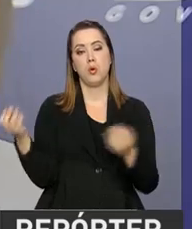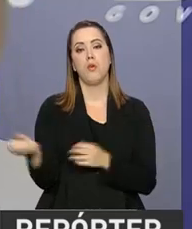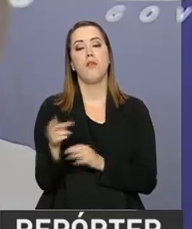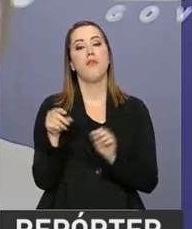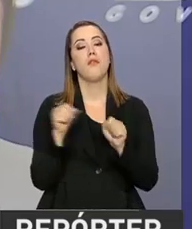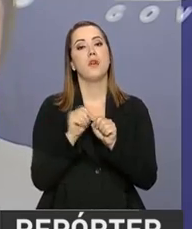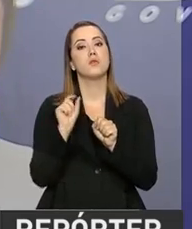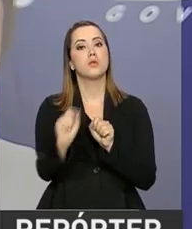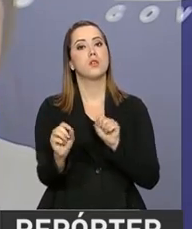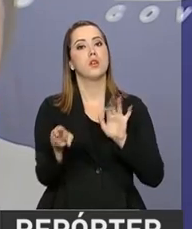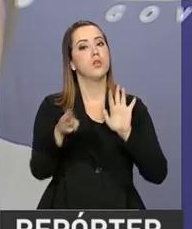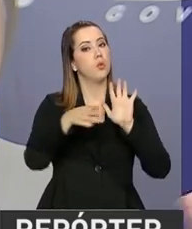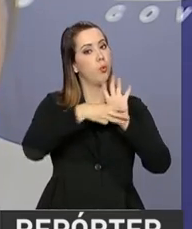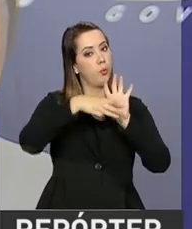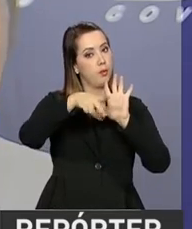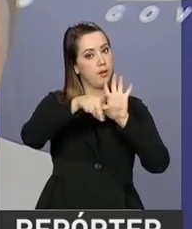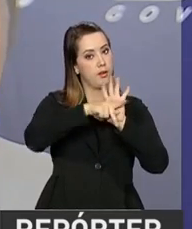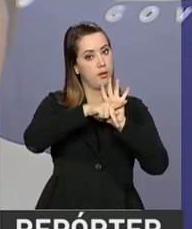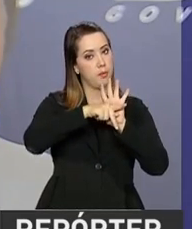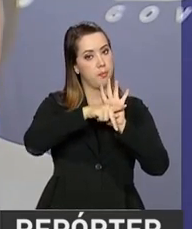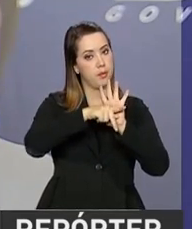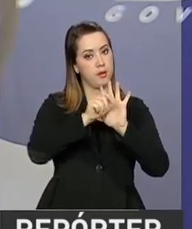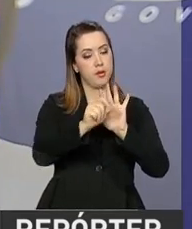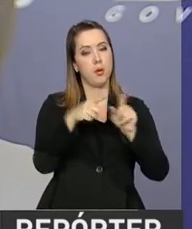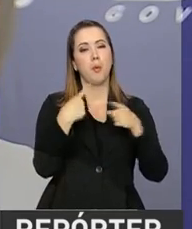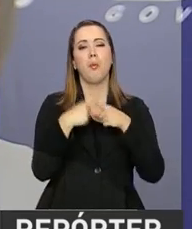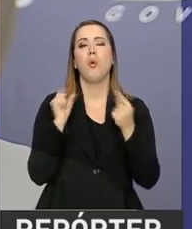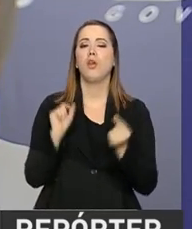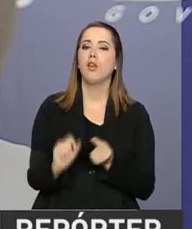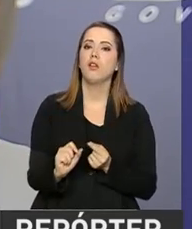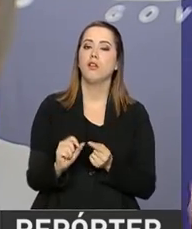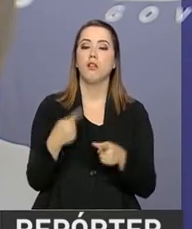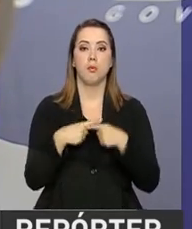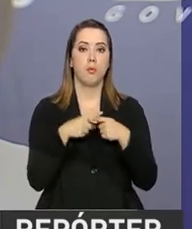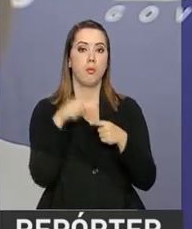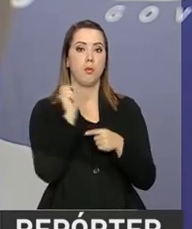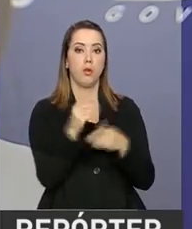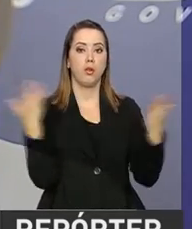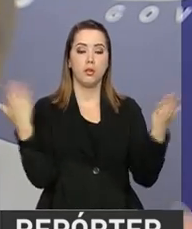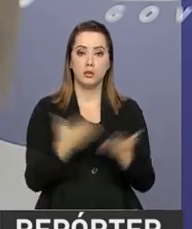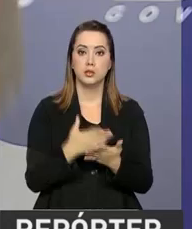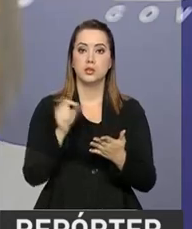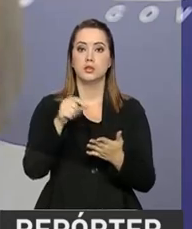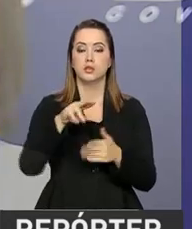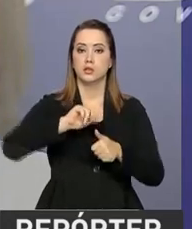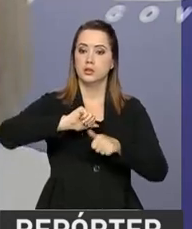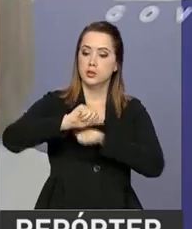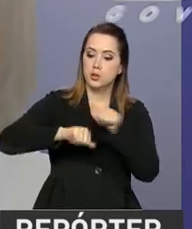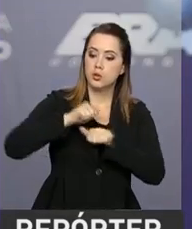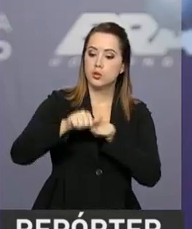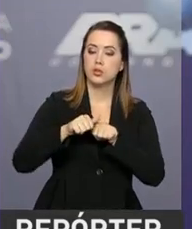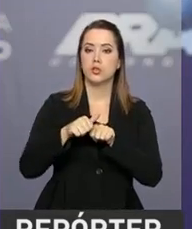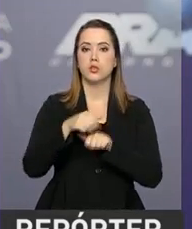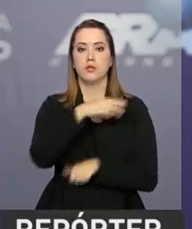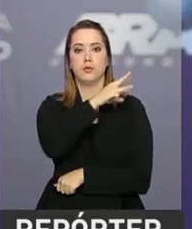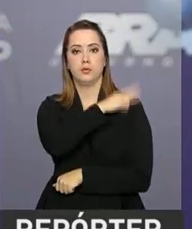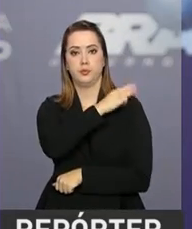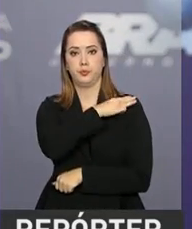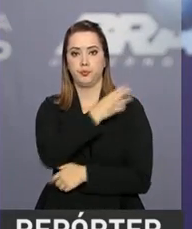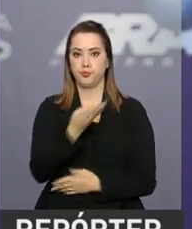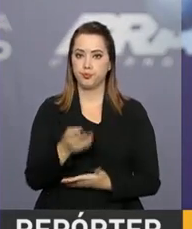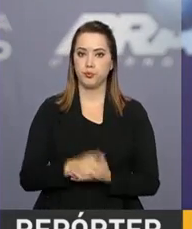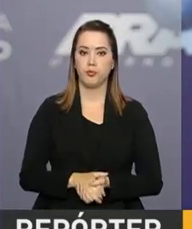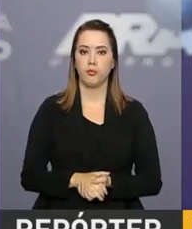Provisória alguém pode imaginar por a edição de uma Medida Provisória porque urge a reforma no ensino médio os anos